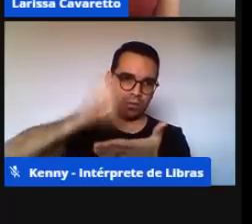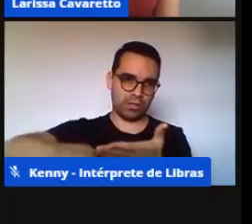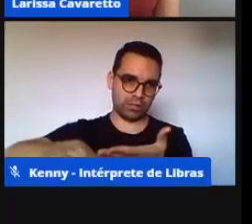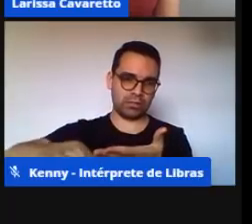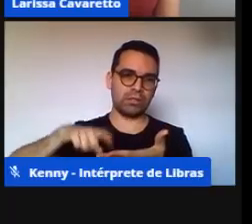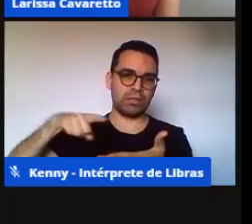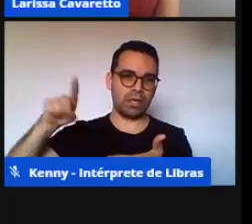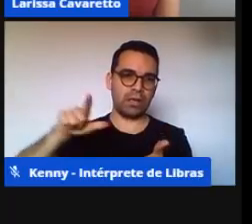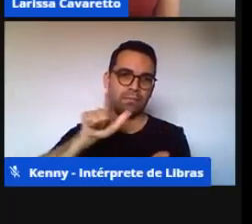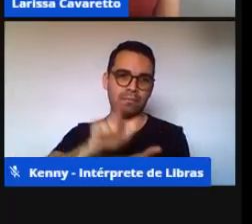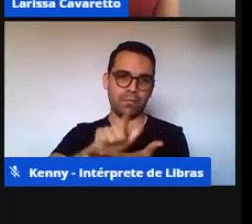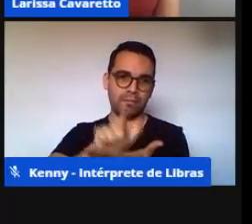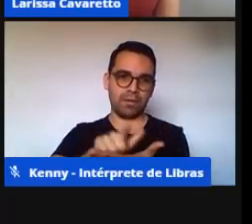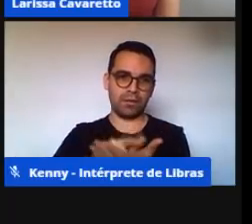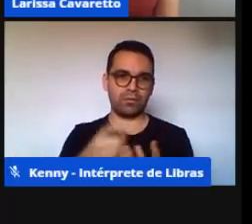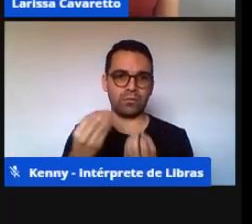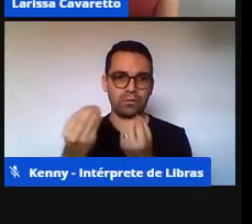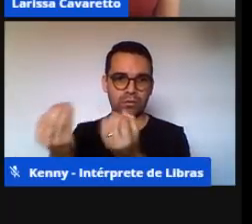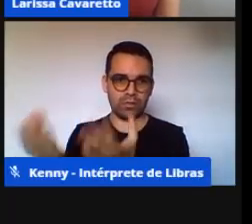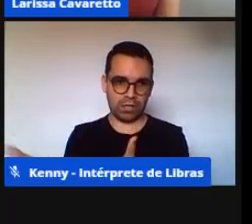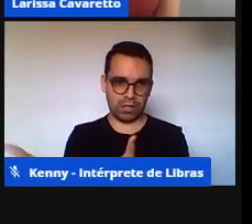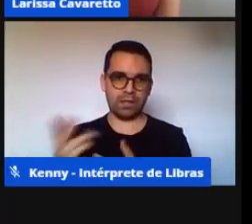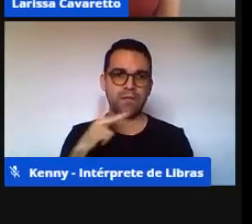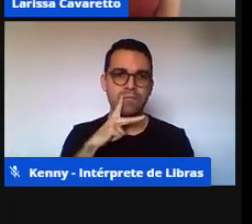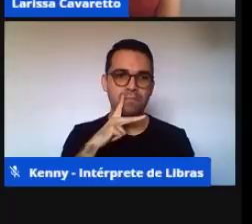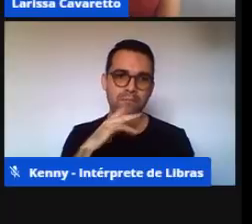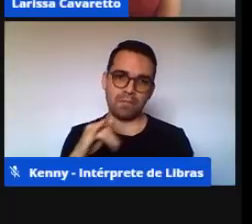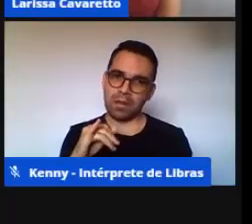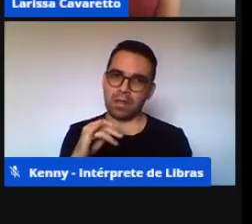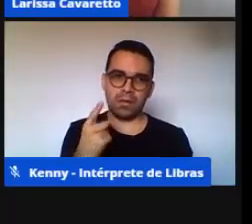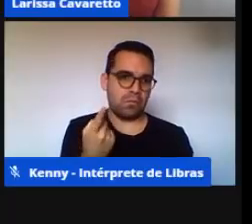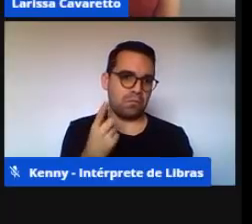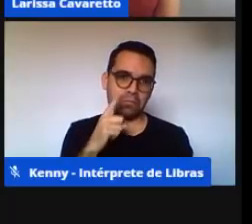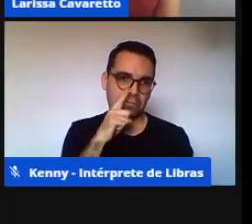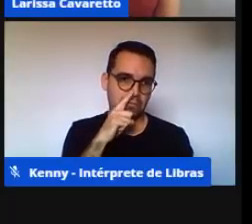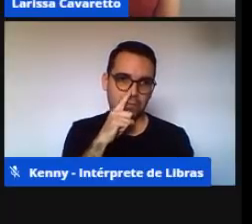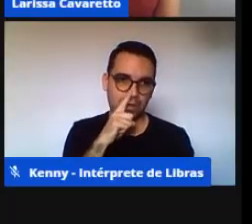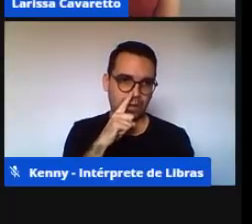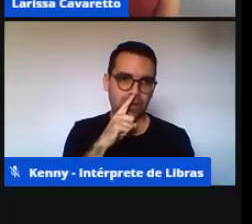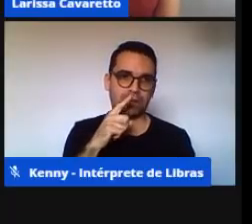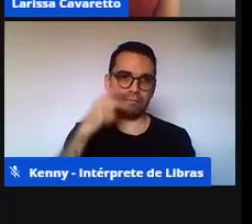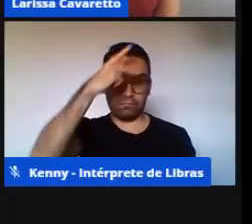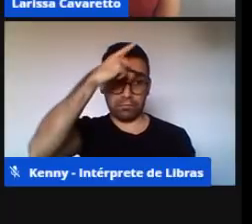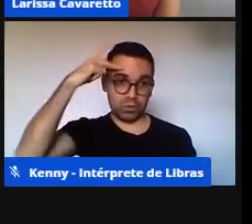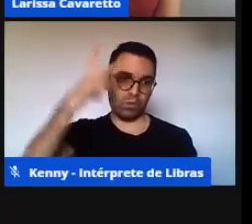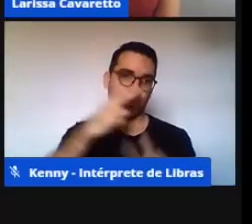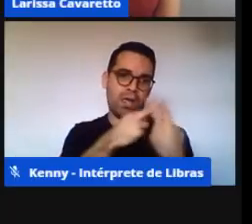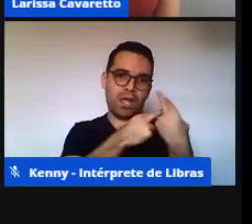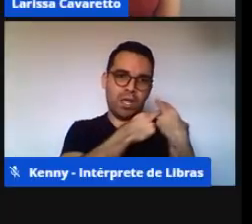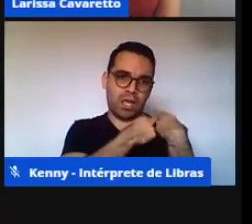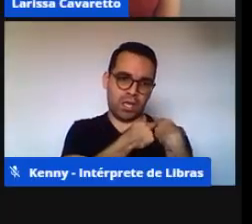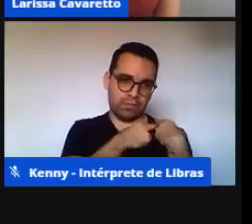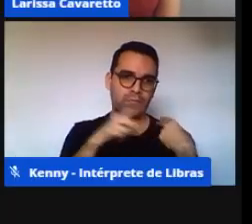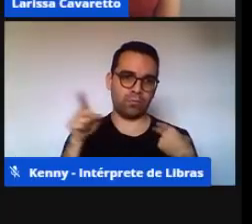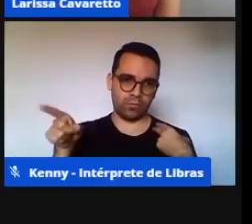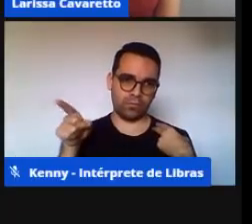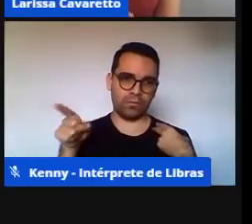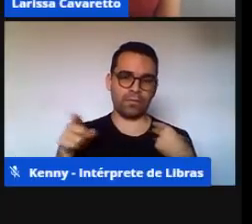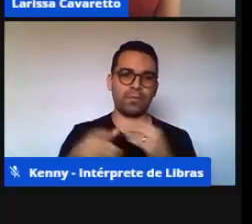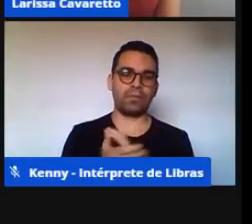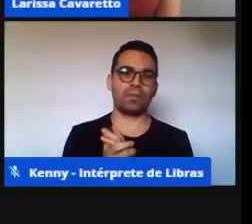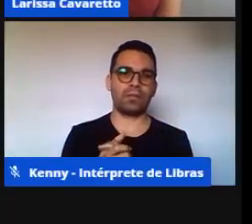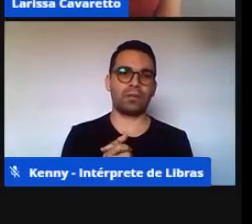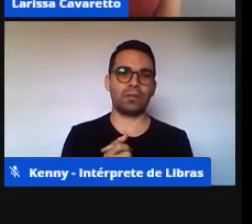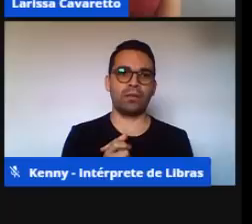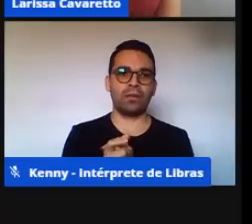pais ou responsáveis pelo aluno, onde ele concorda que o aluno volte para as aulas normais, para as aulas presenciais.